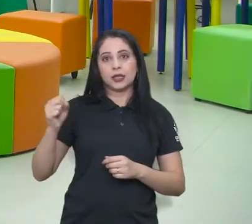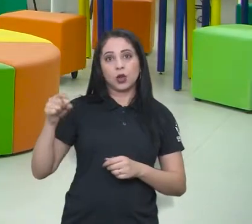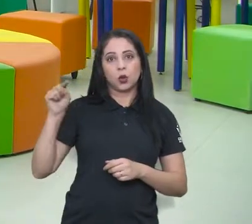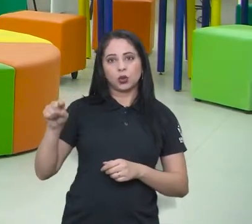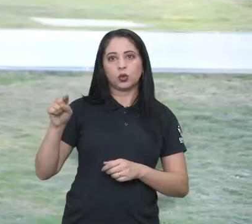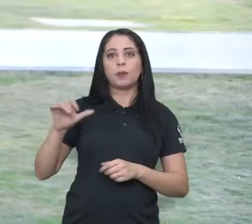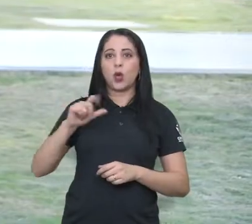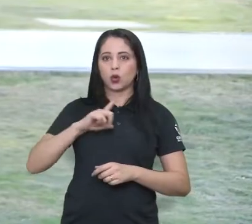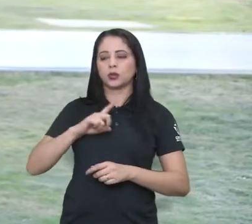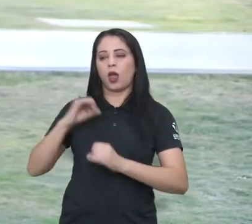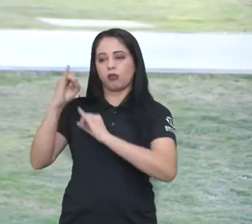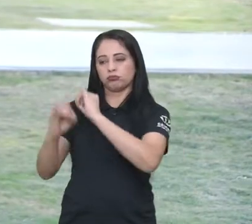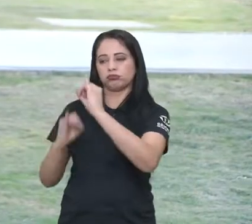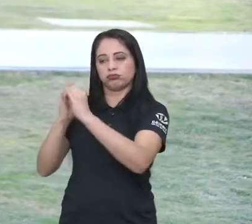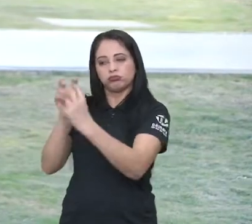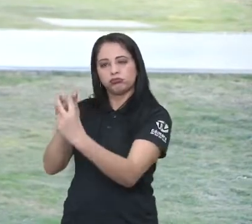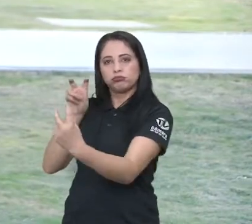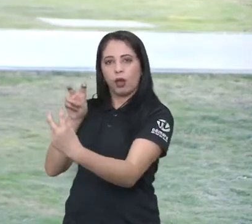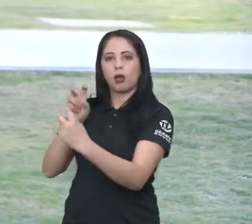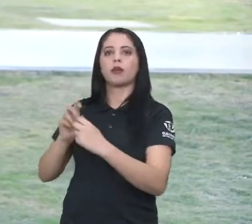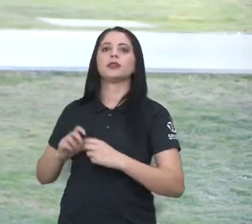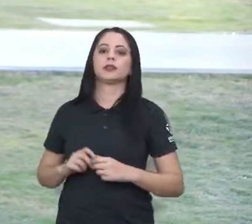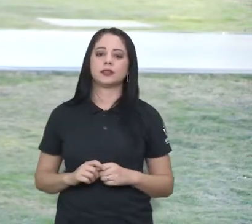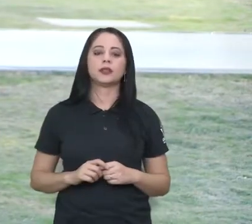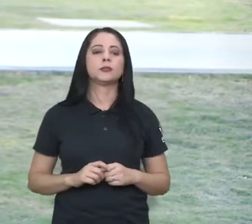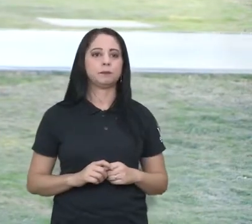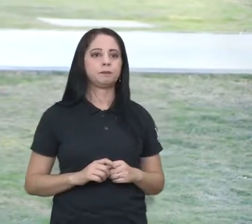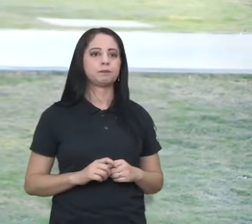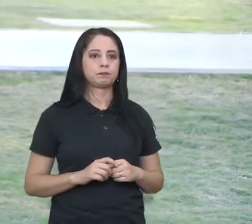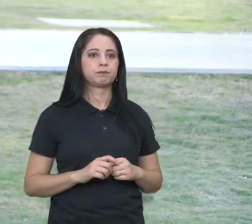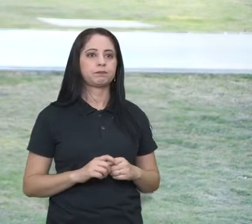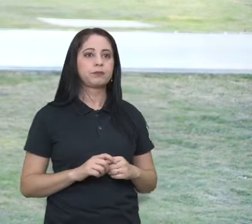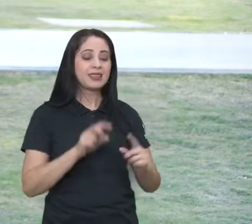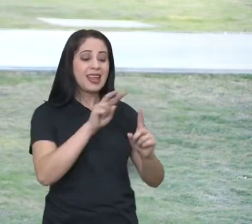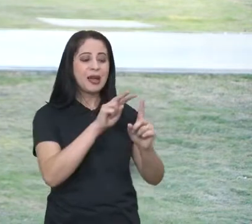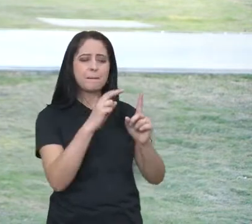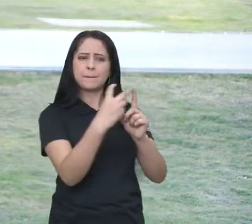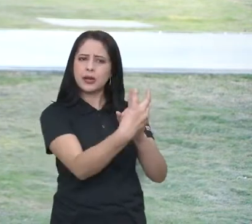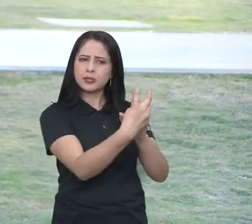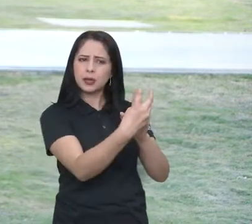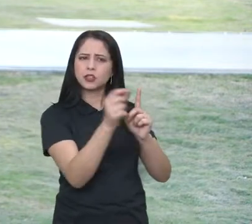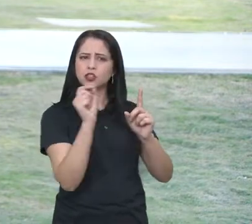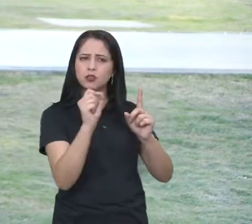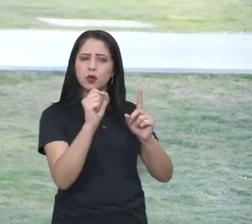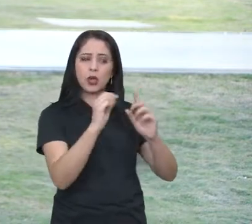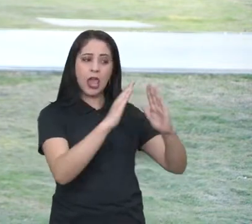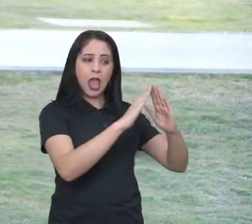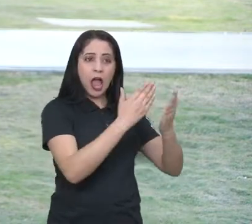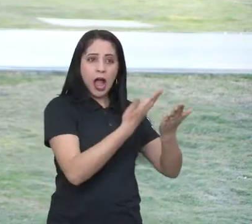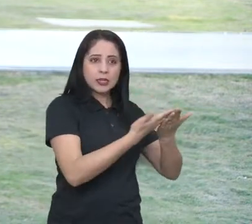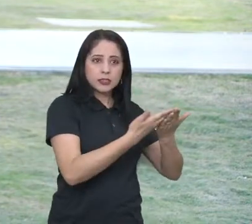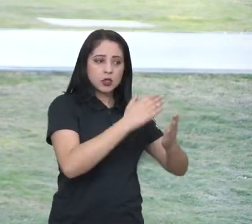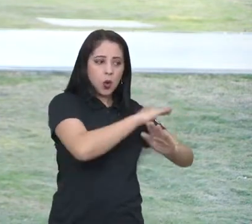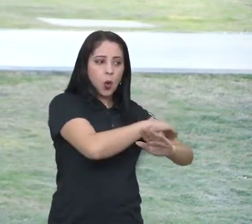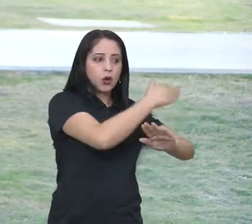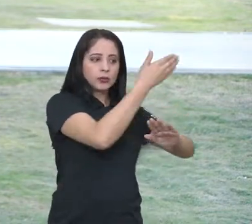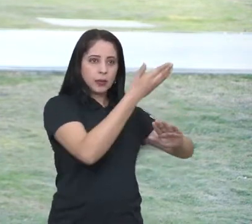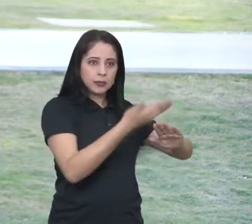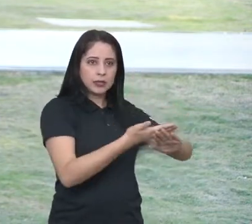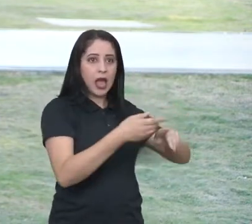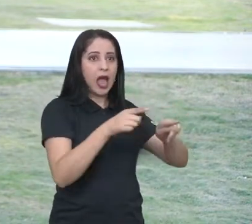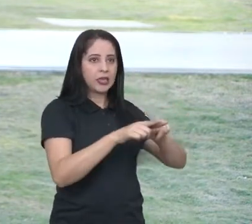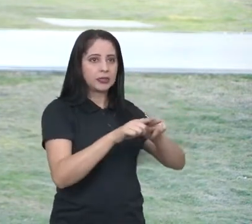atividades online. Nós trabalhamos com a perspectiva da educação integral. A educação integral ela comporta as escolas de tempo integral e